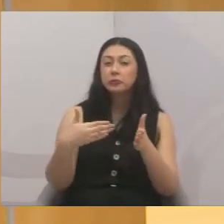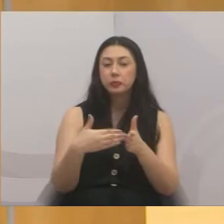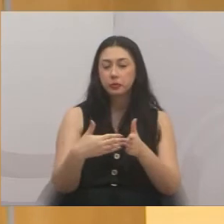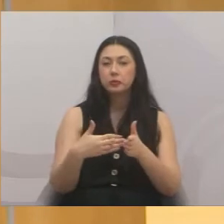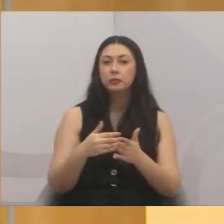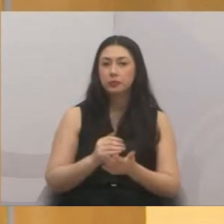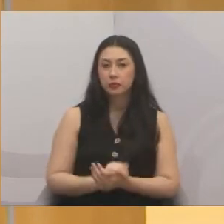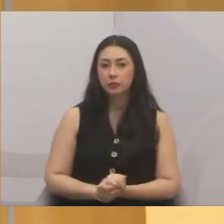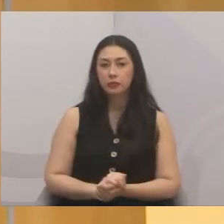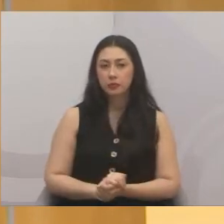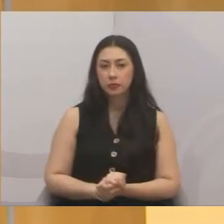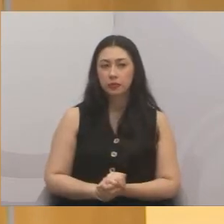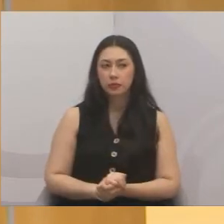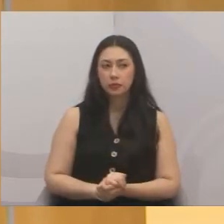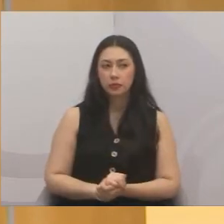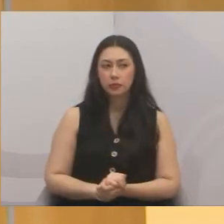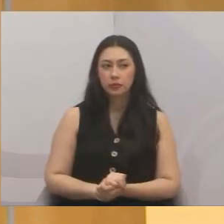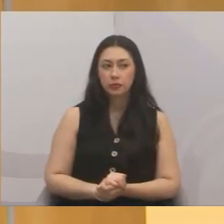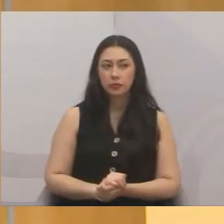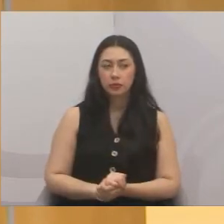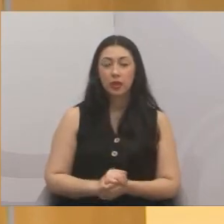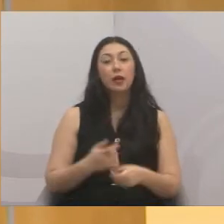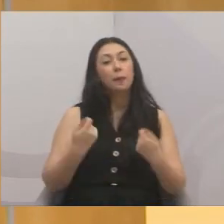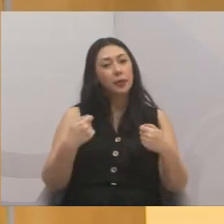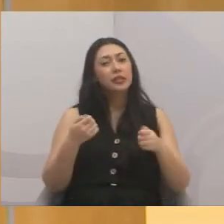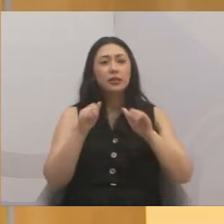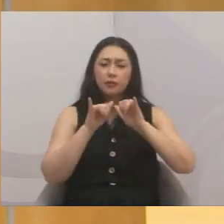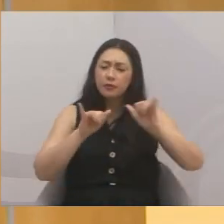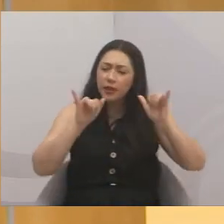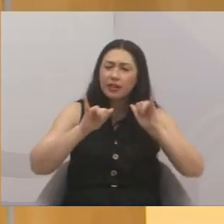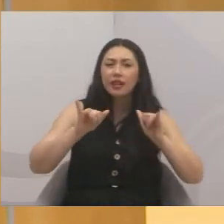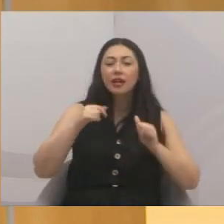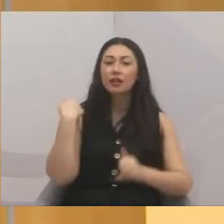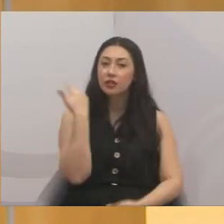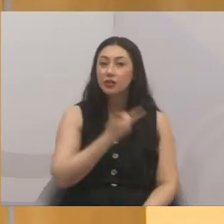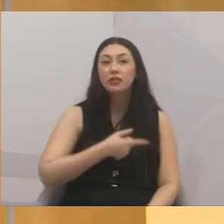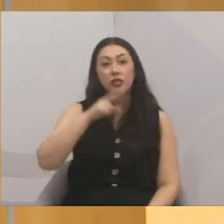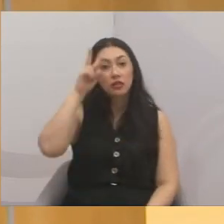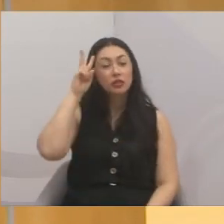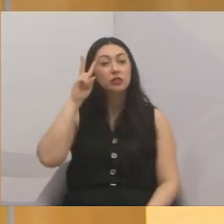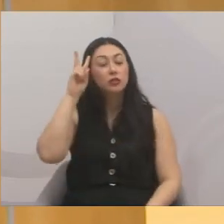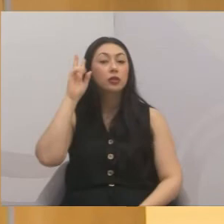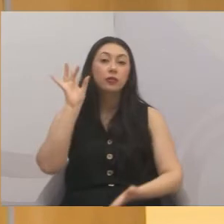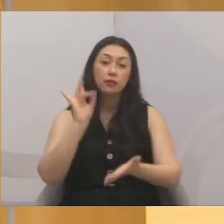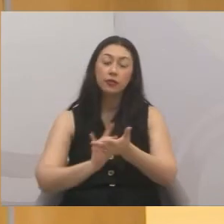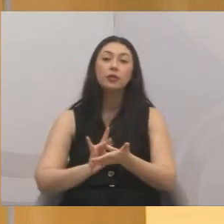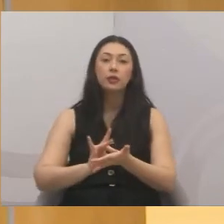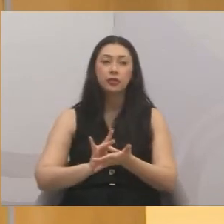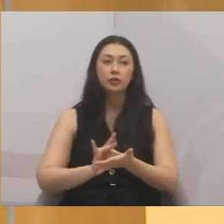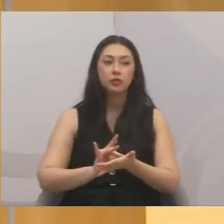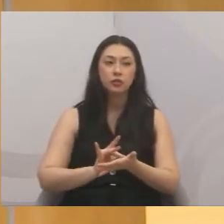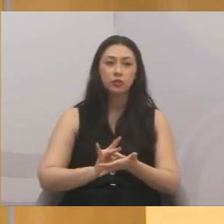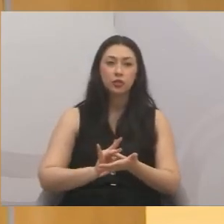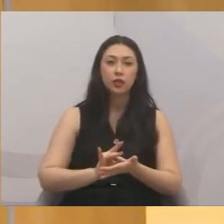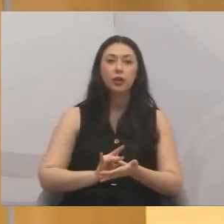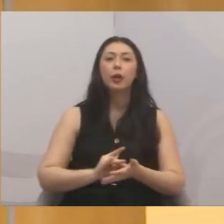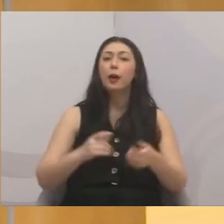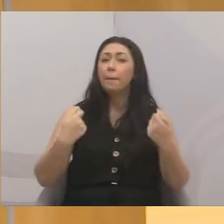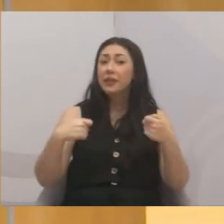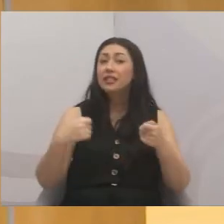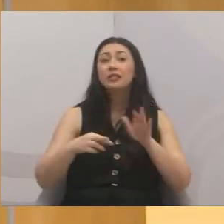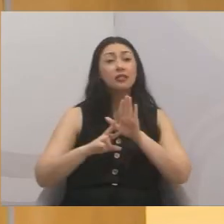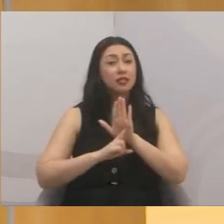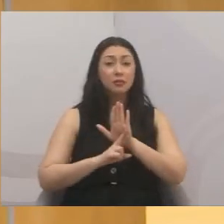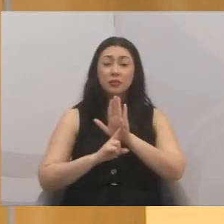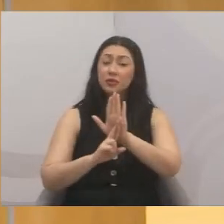Brasil. Quando a gente não conta a nossa história de verdade, quando a gente não diz e não dá a representação de